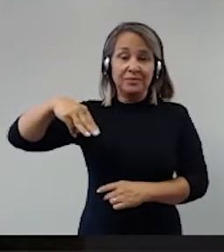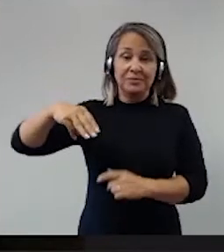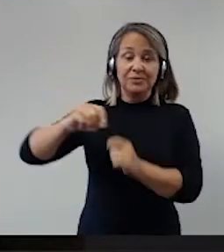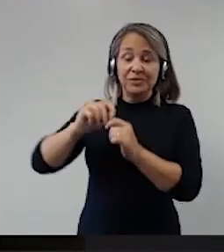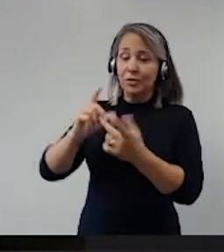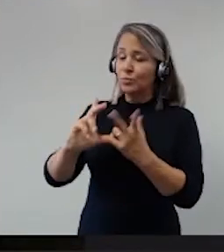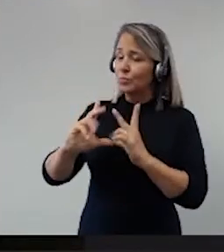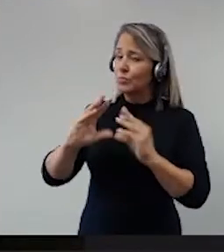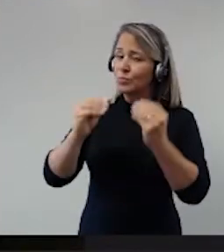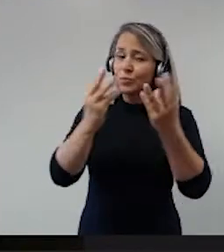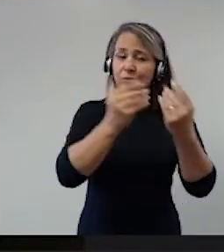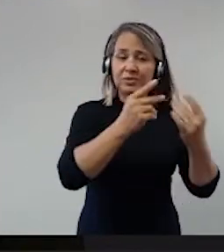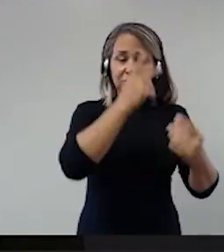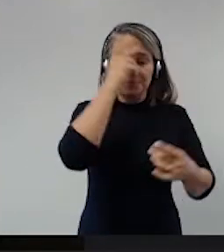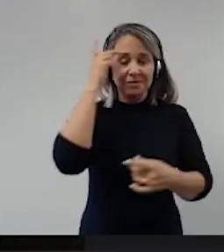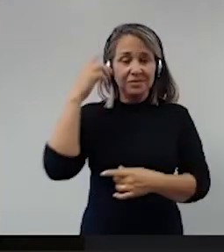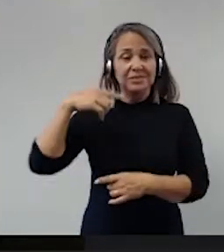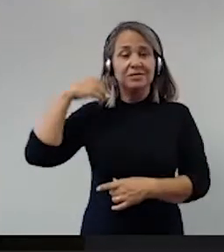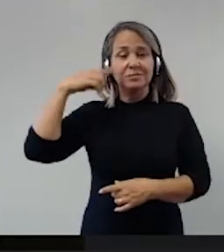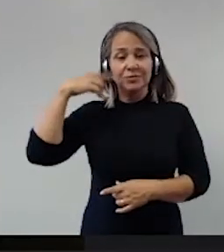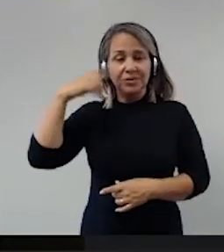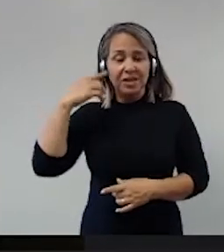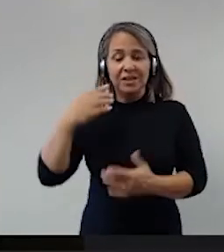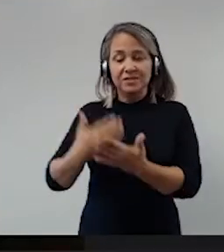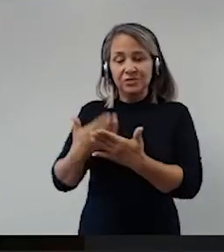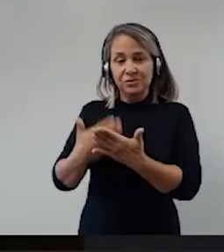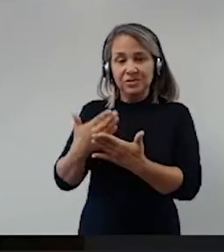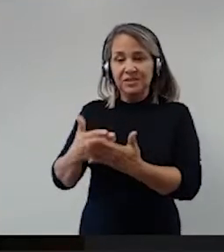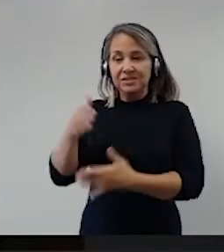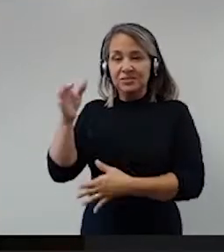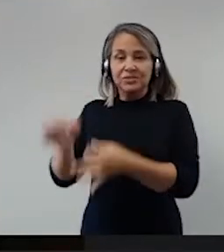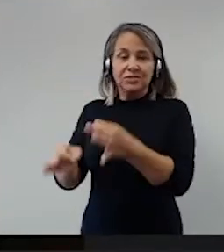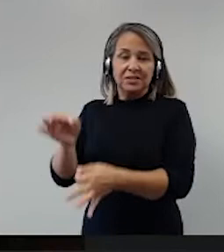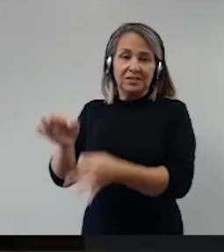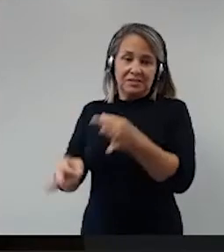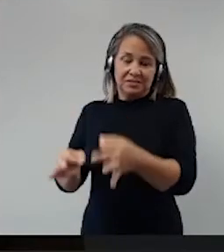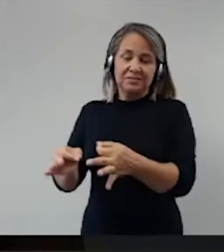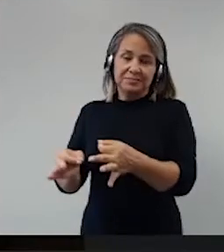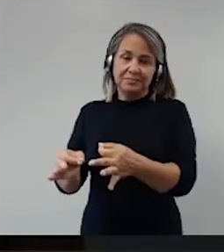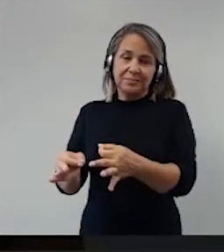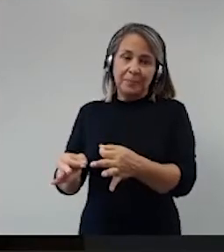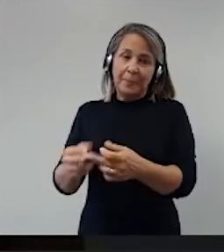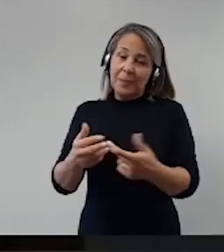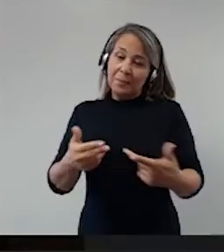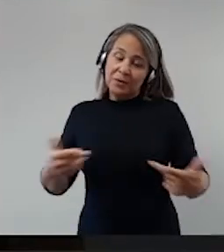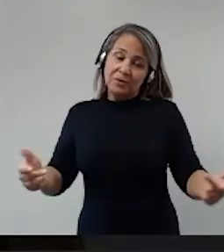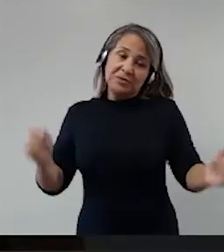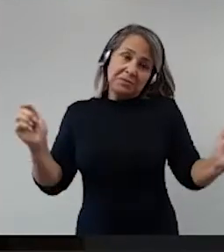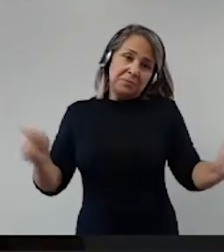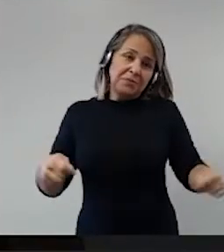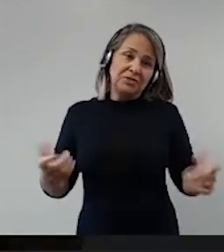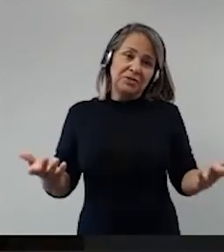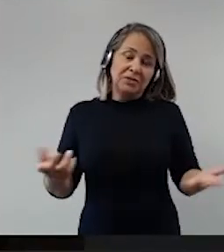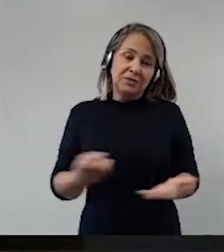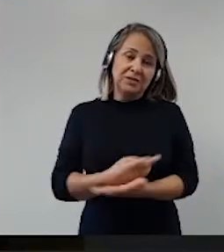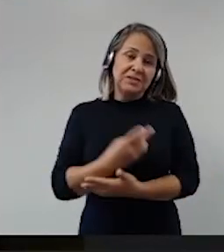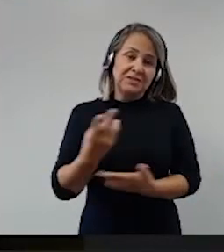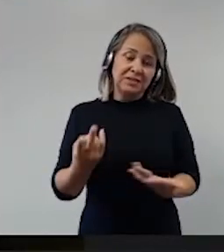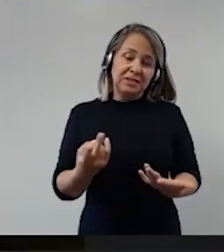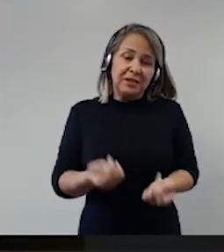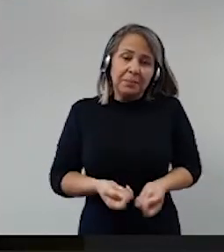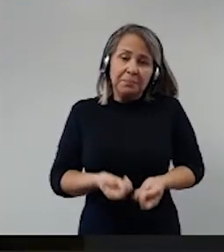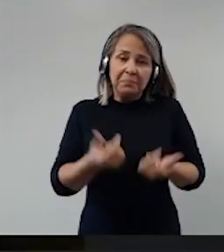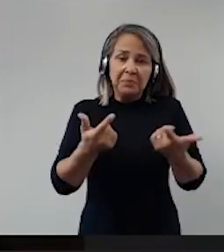de brasileiros, de advogados, de estudantes de direito, coisa que seria talvez um pouco viável